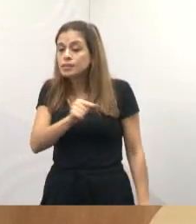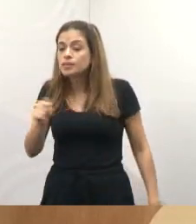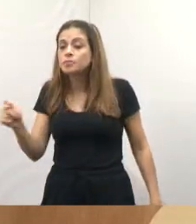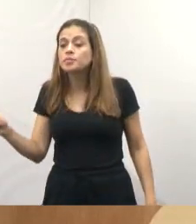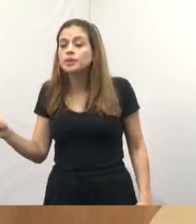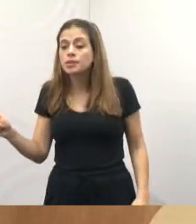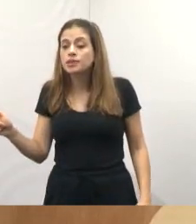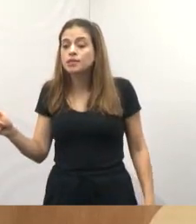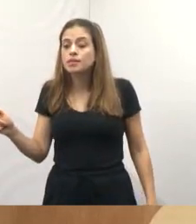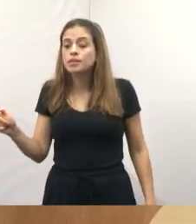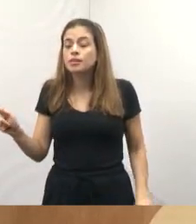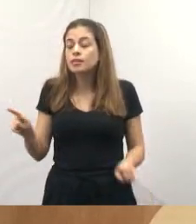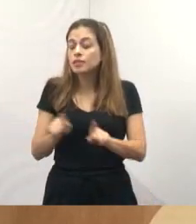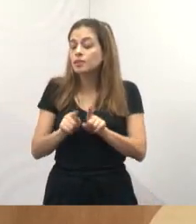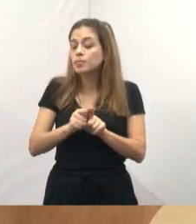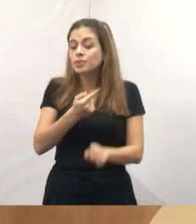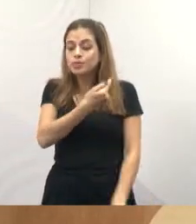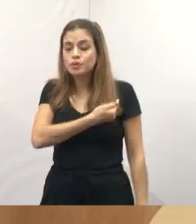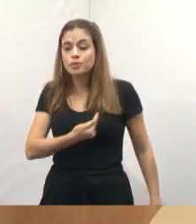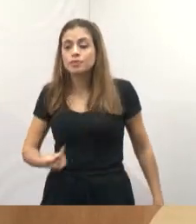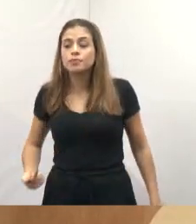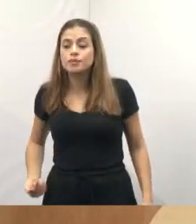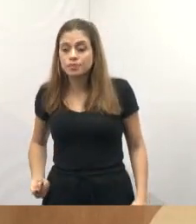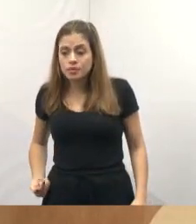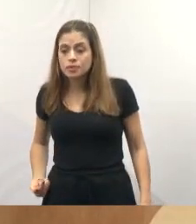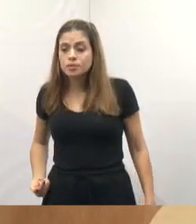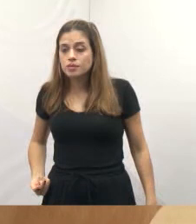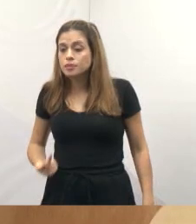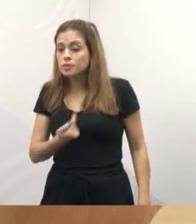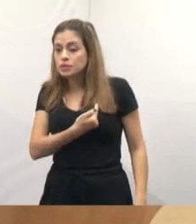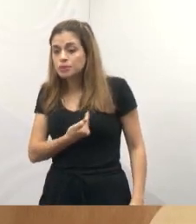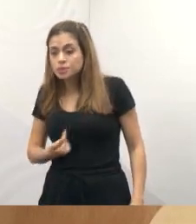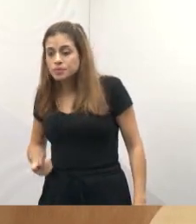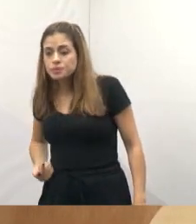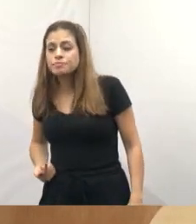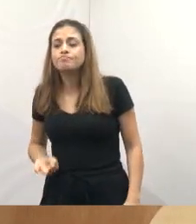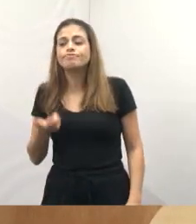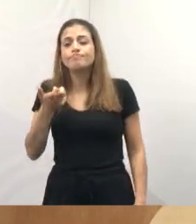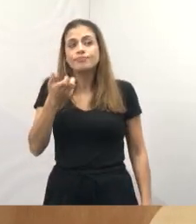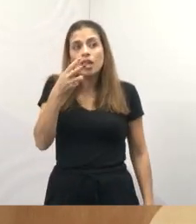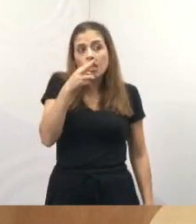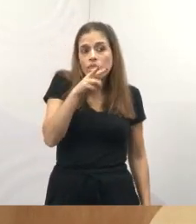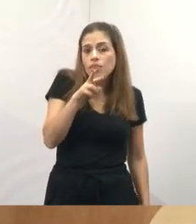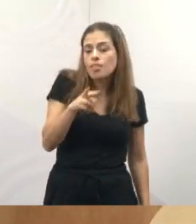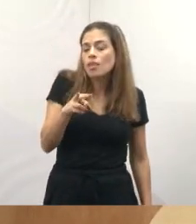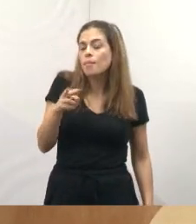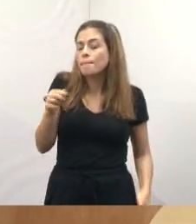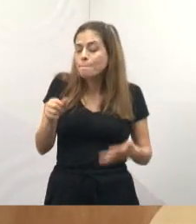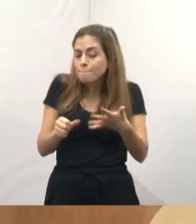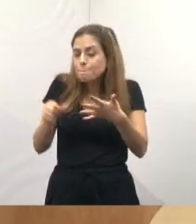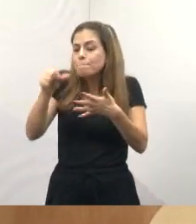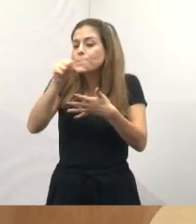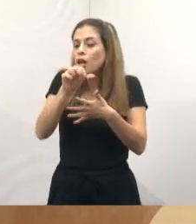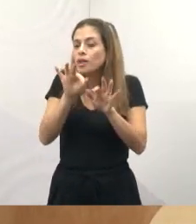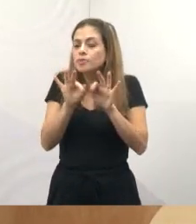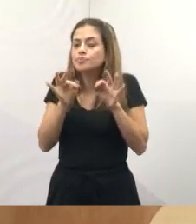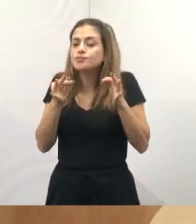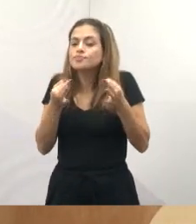também a respeito do governo, né? Esse governo que procura sempre olhar as prioridades das